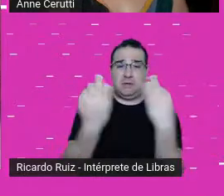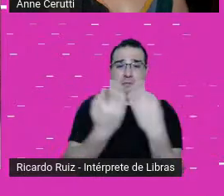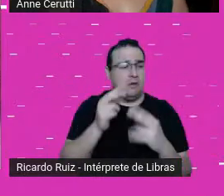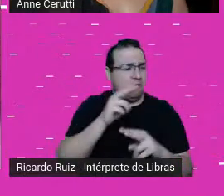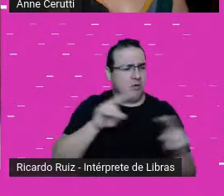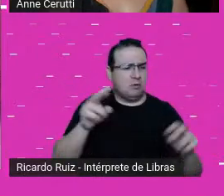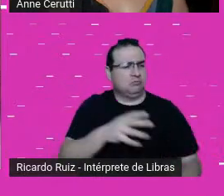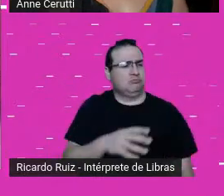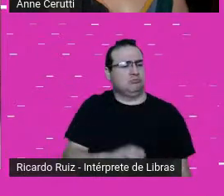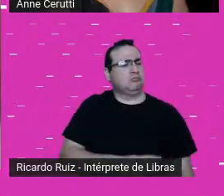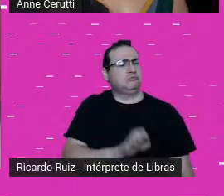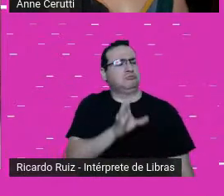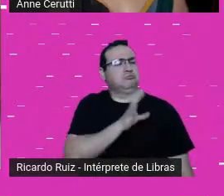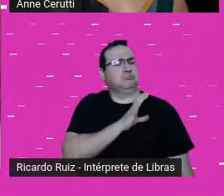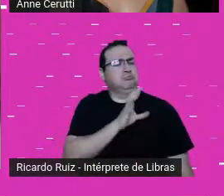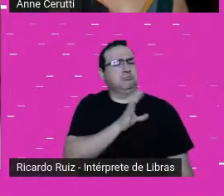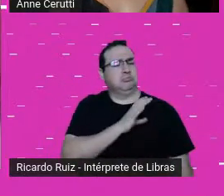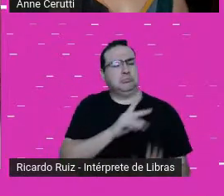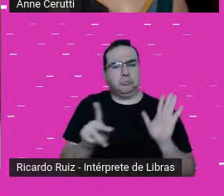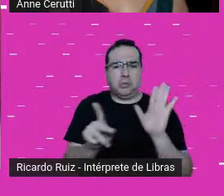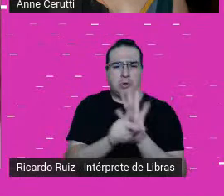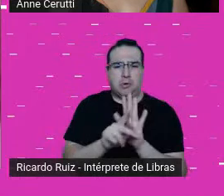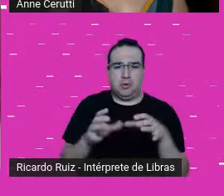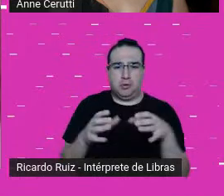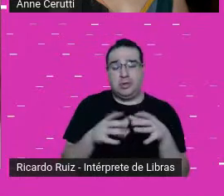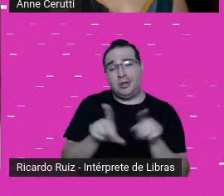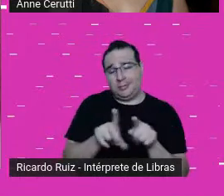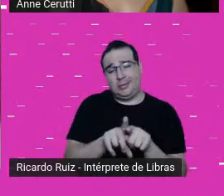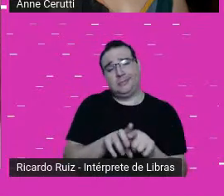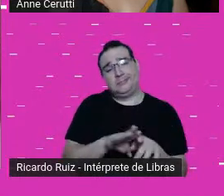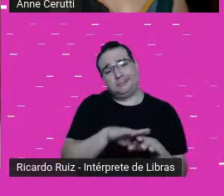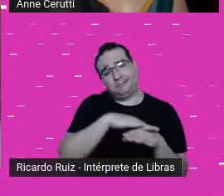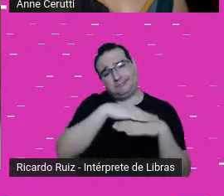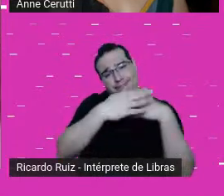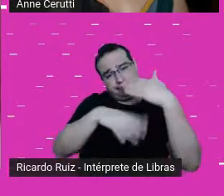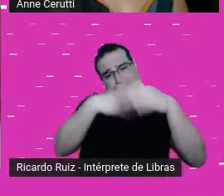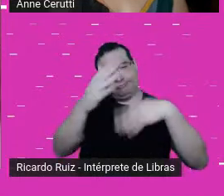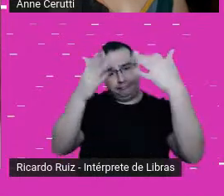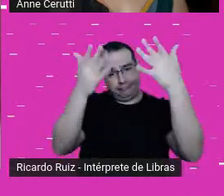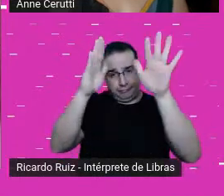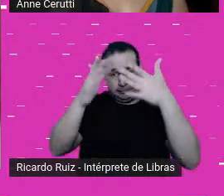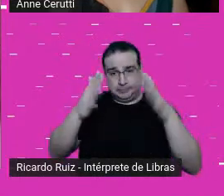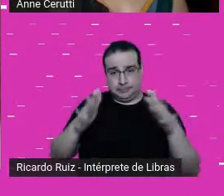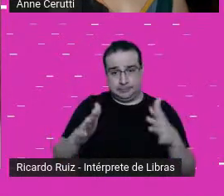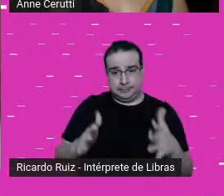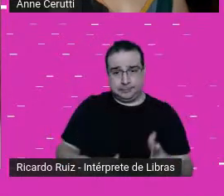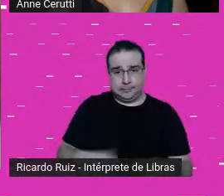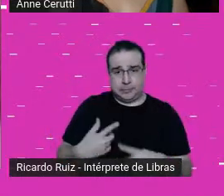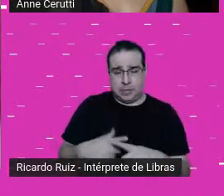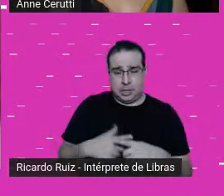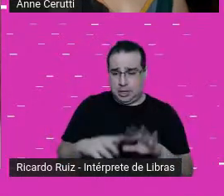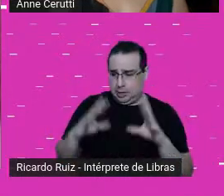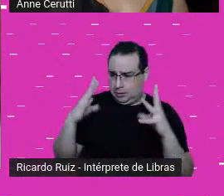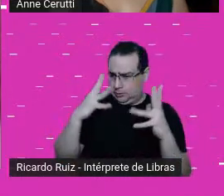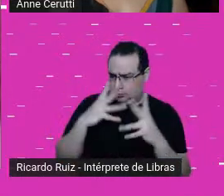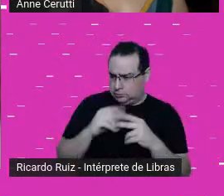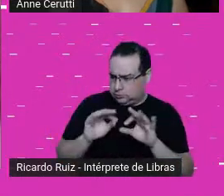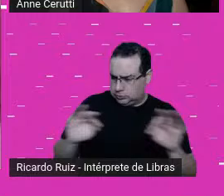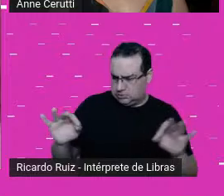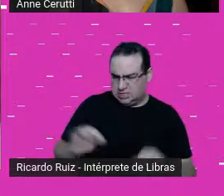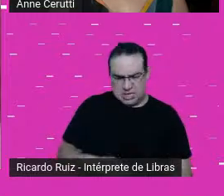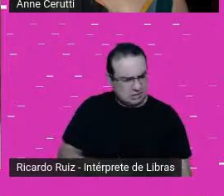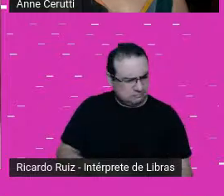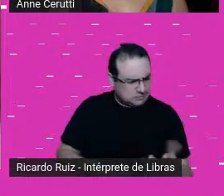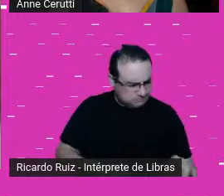né? E a queda também, né? Porque eram tapetes incríveis, mas